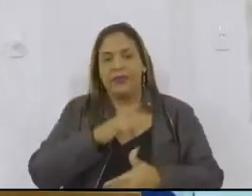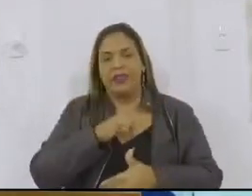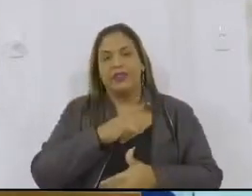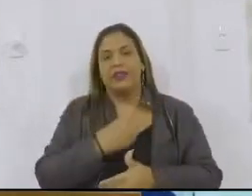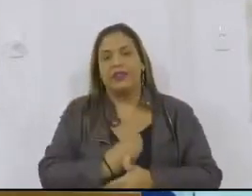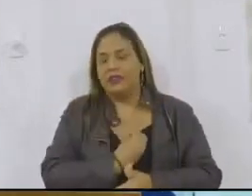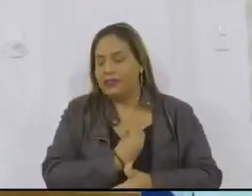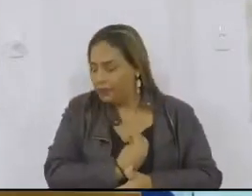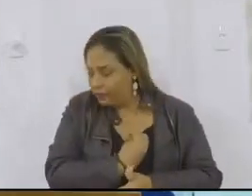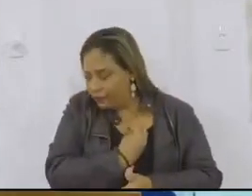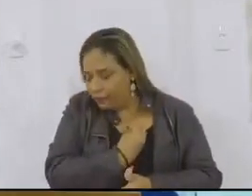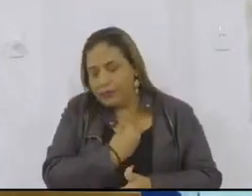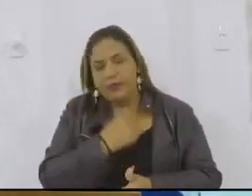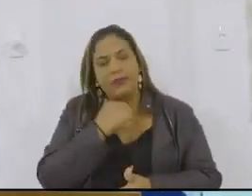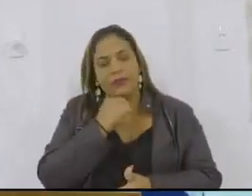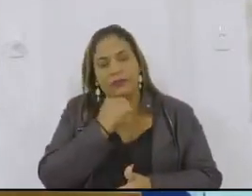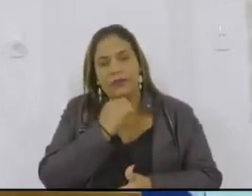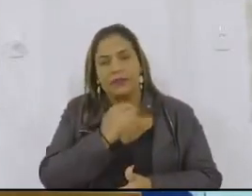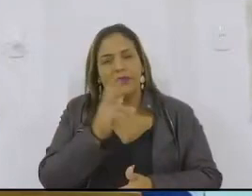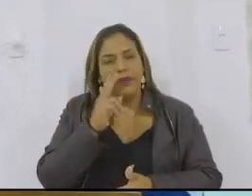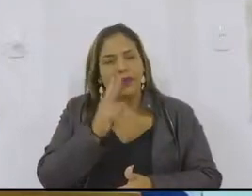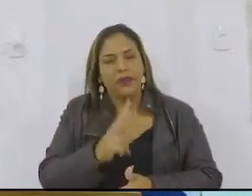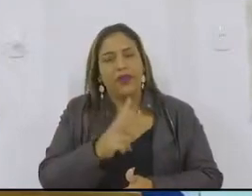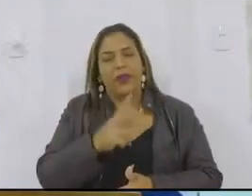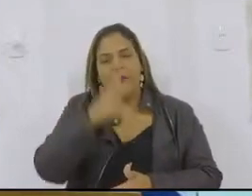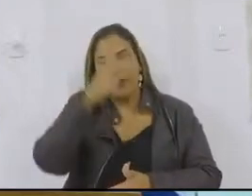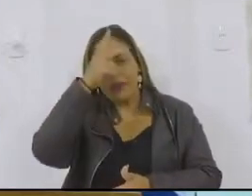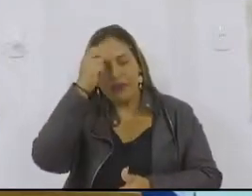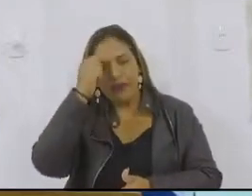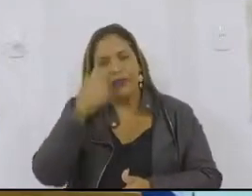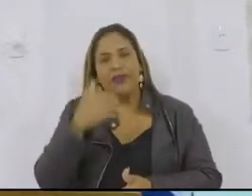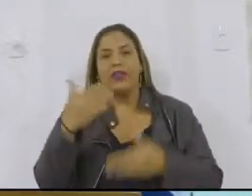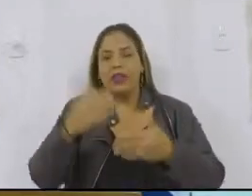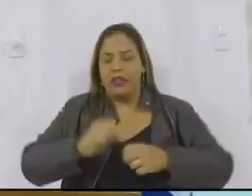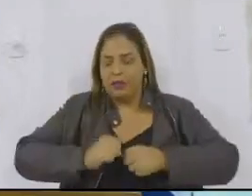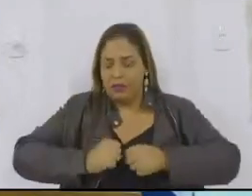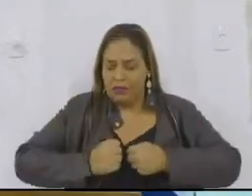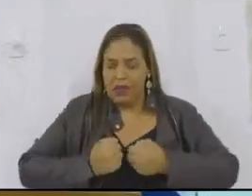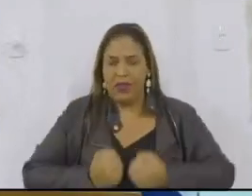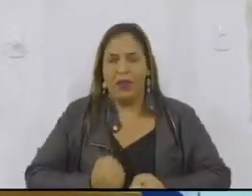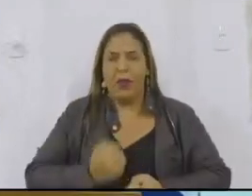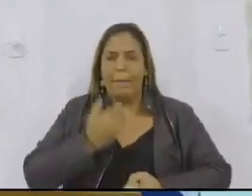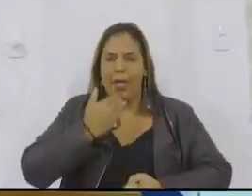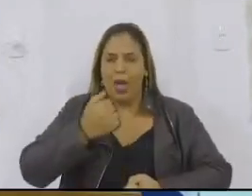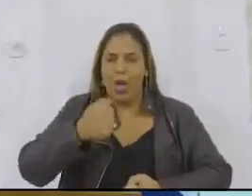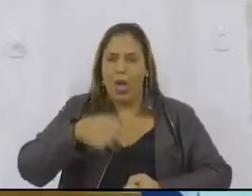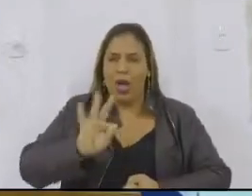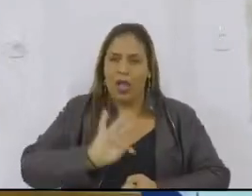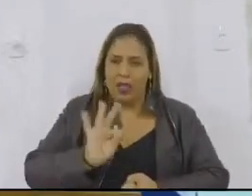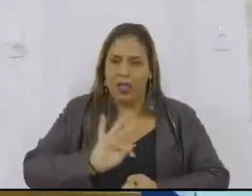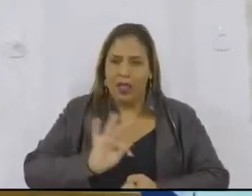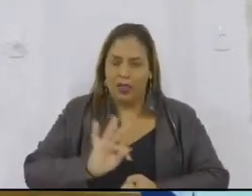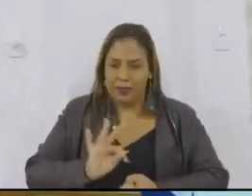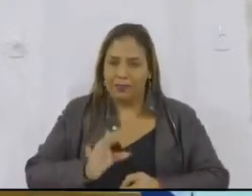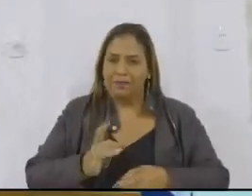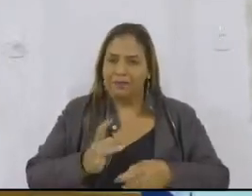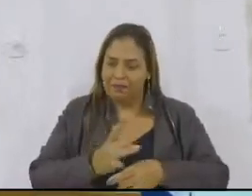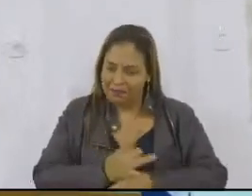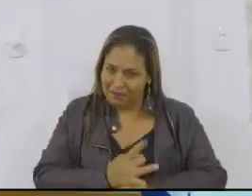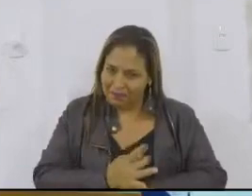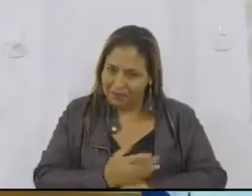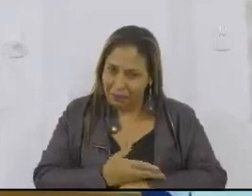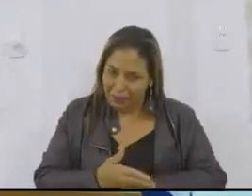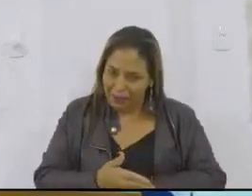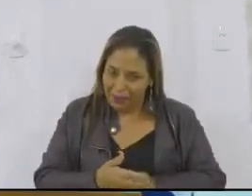na rua, vê o prefeito trabalhando, se empenhando e dar o melhor para o nosso município. Sem mais para o momento. Obrigado.